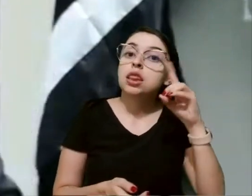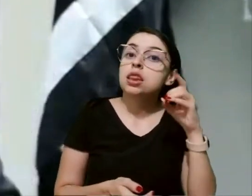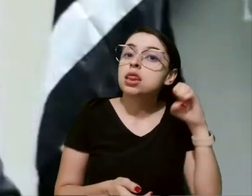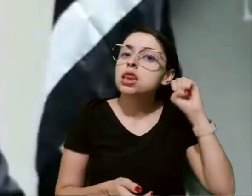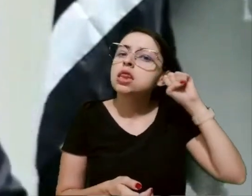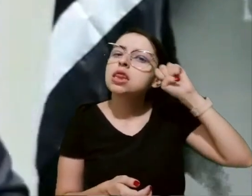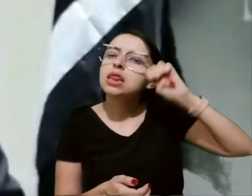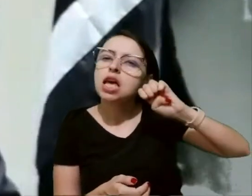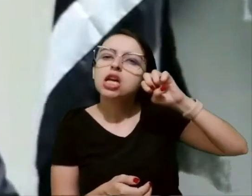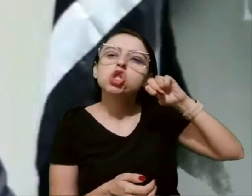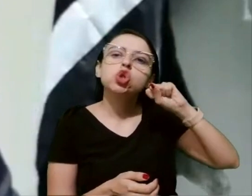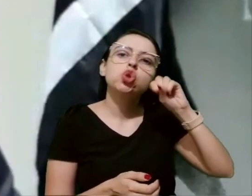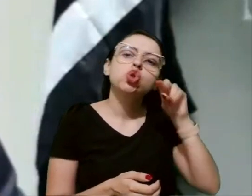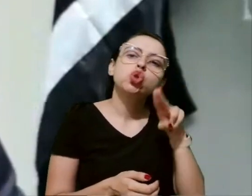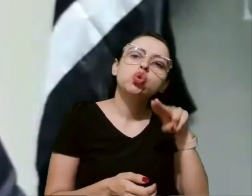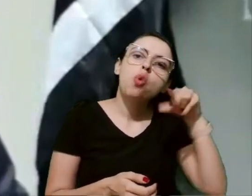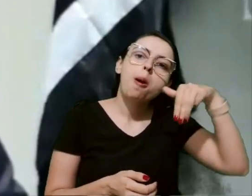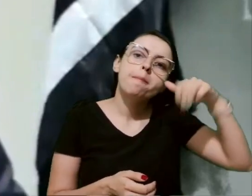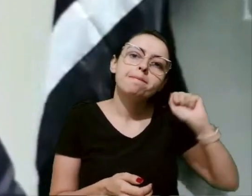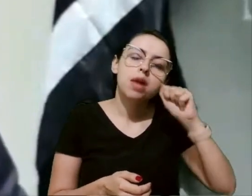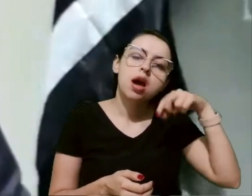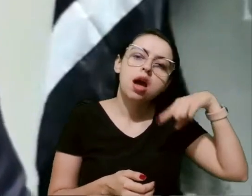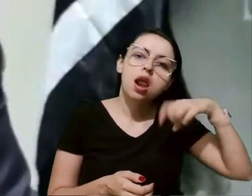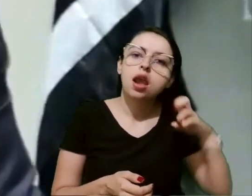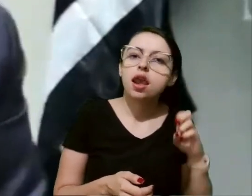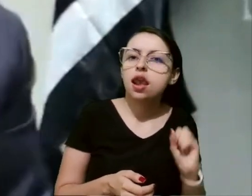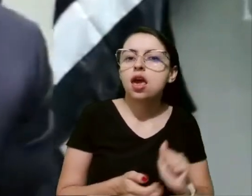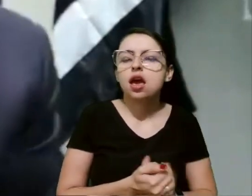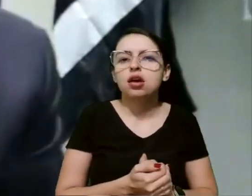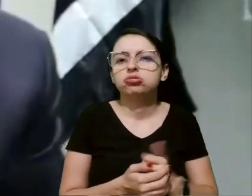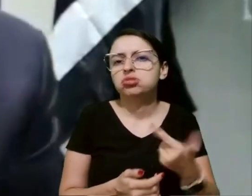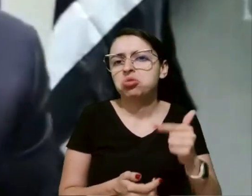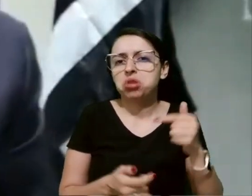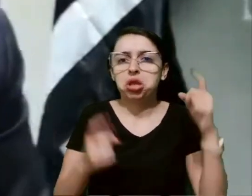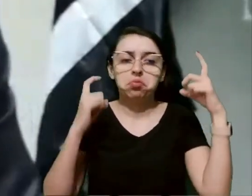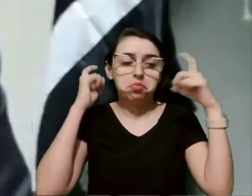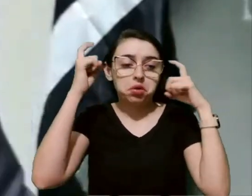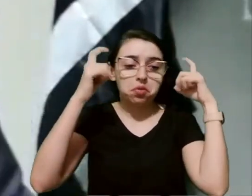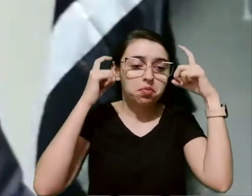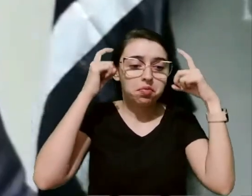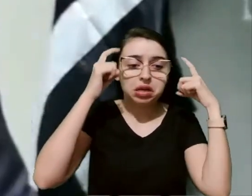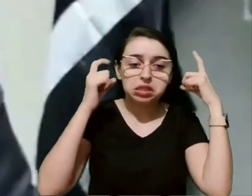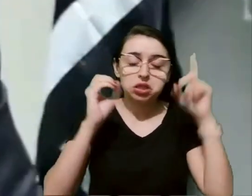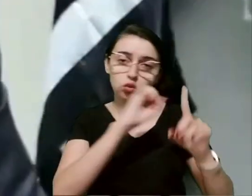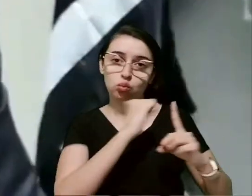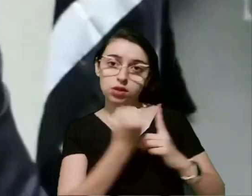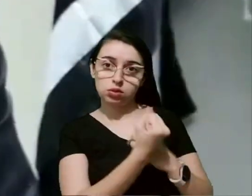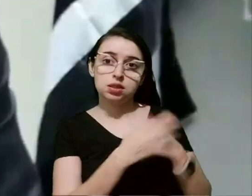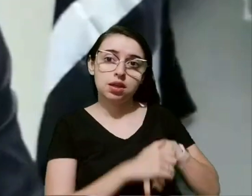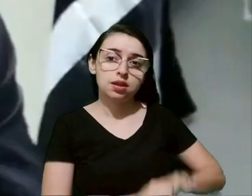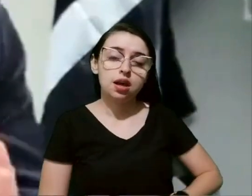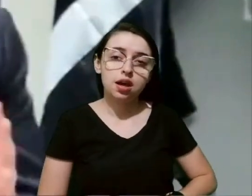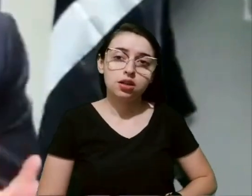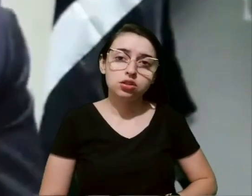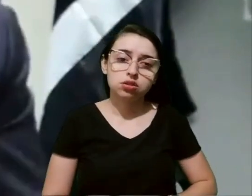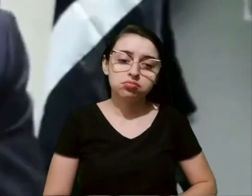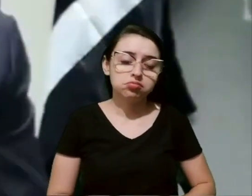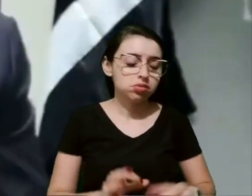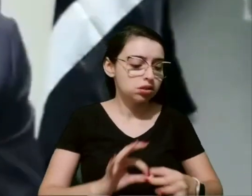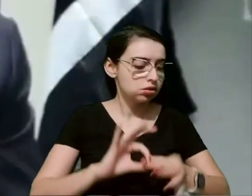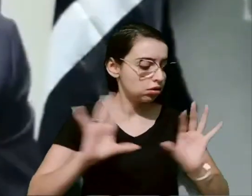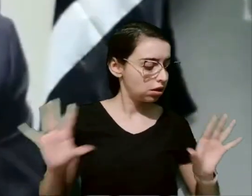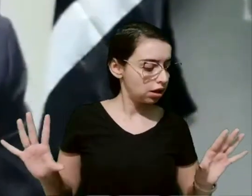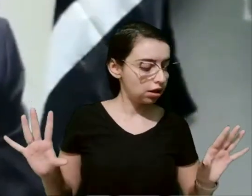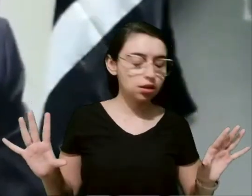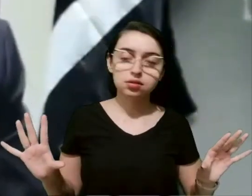ciência que não está preocupada com o que acontece na ponta, você desconecta o